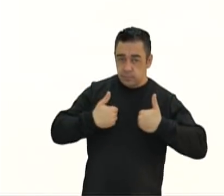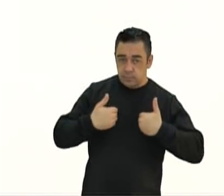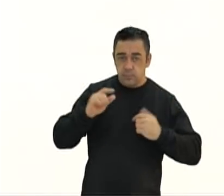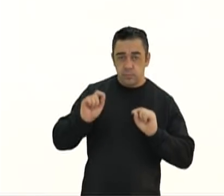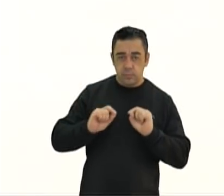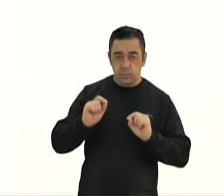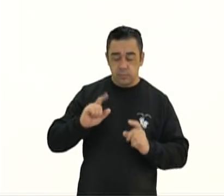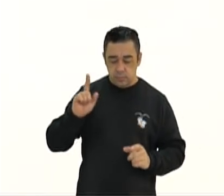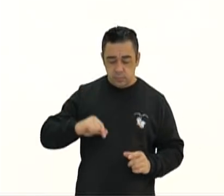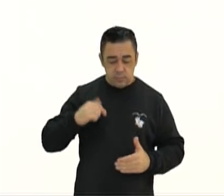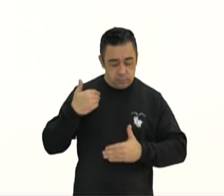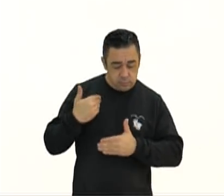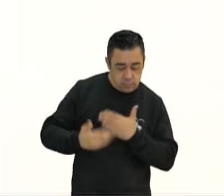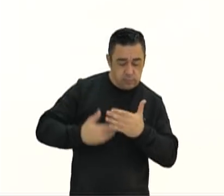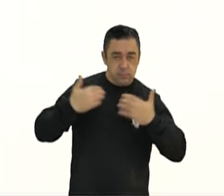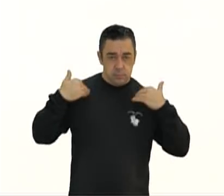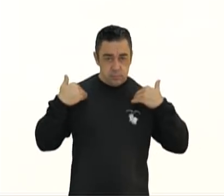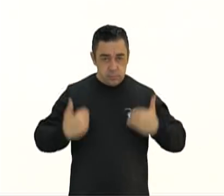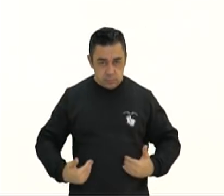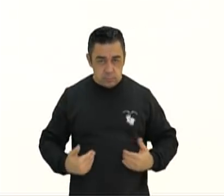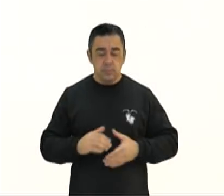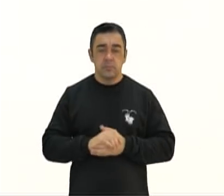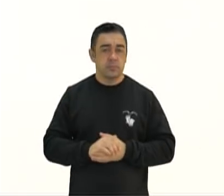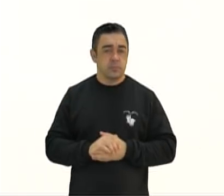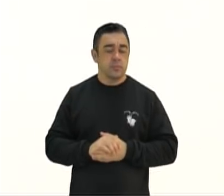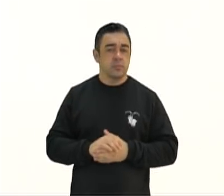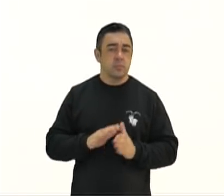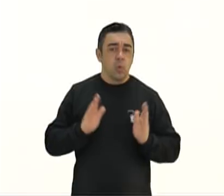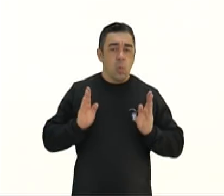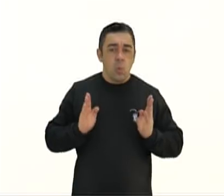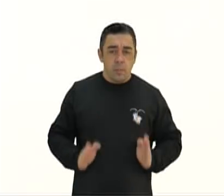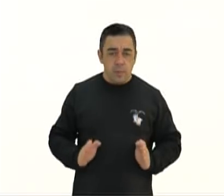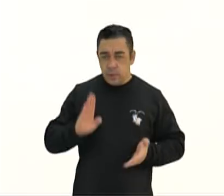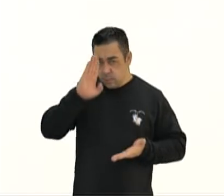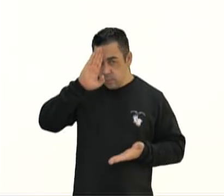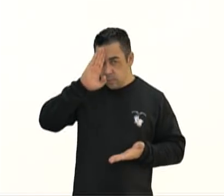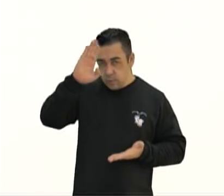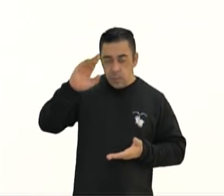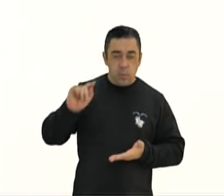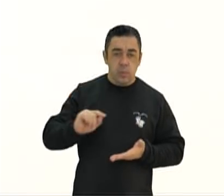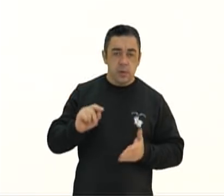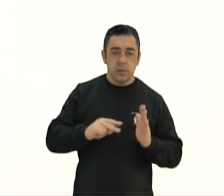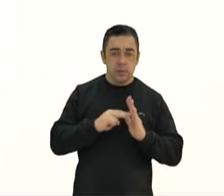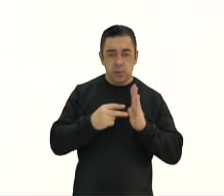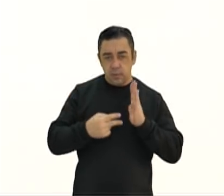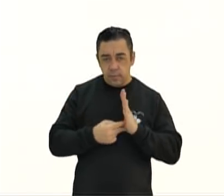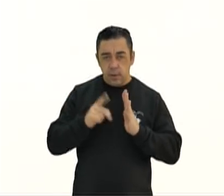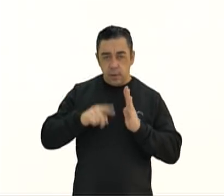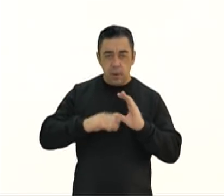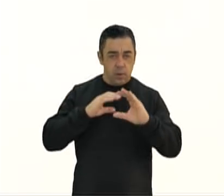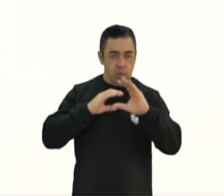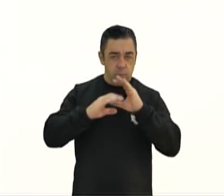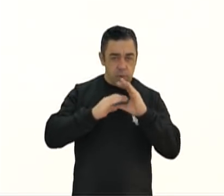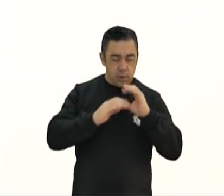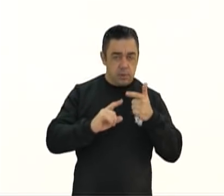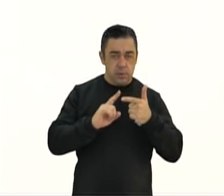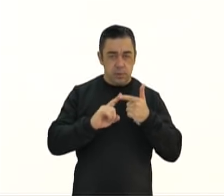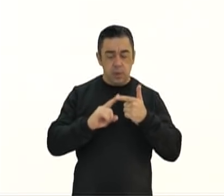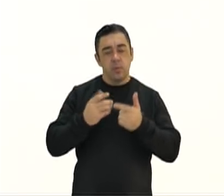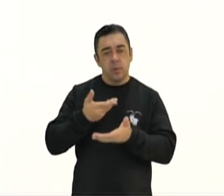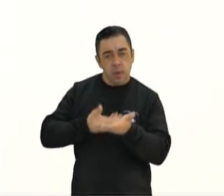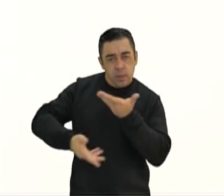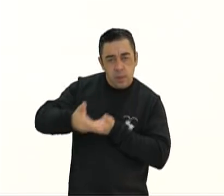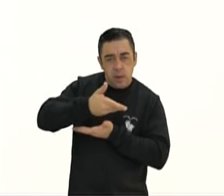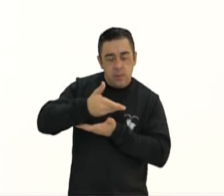transtorno global do desenvolvimento, que compromete o comportamento, principalmente no que diz respeito à comunicação e à